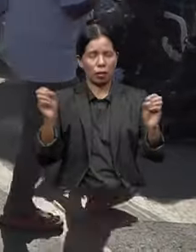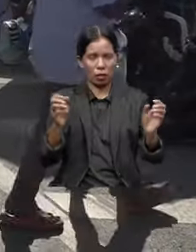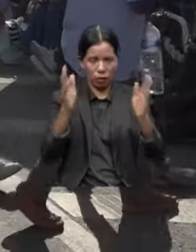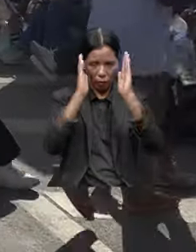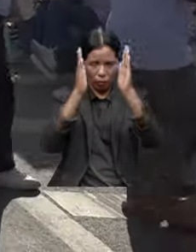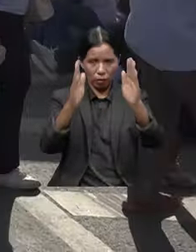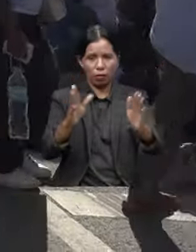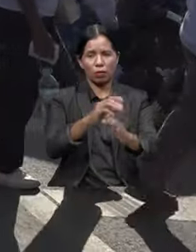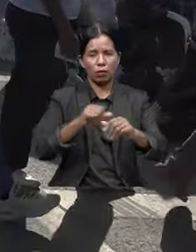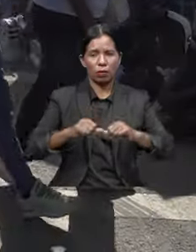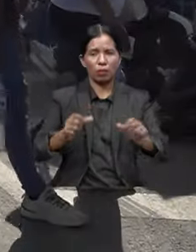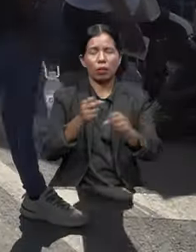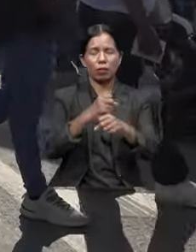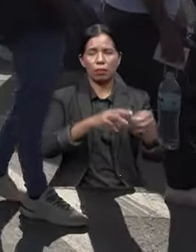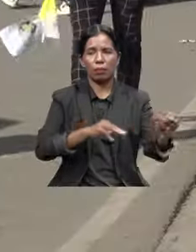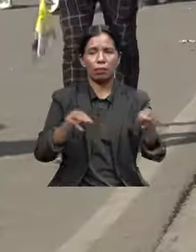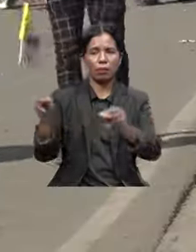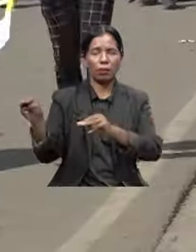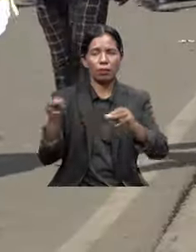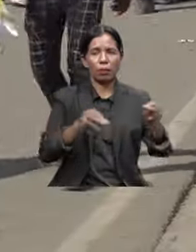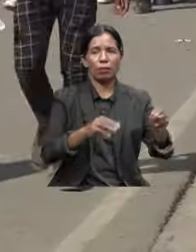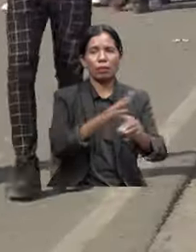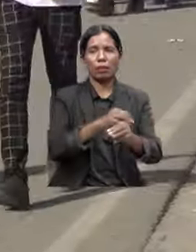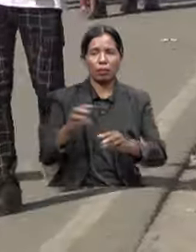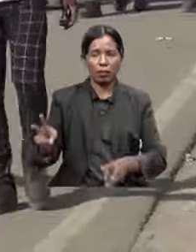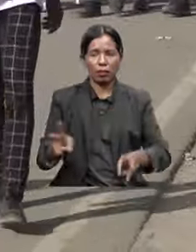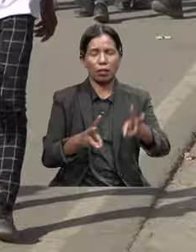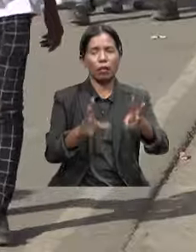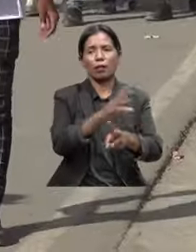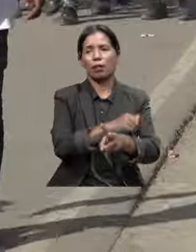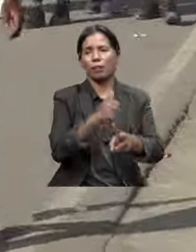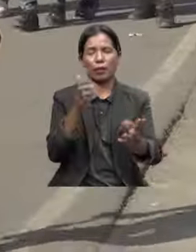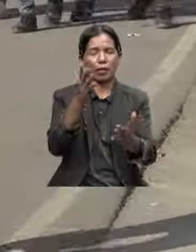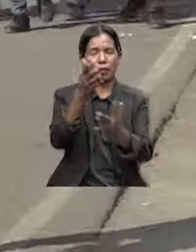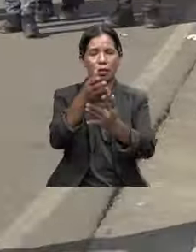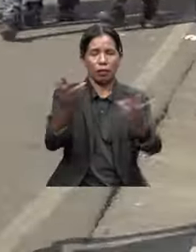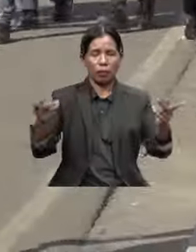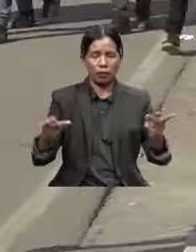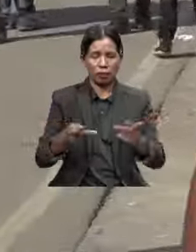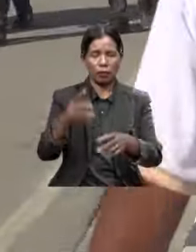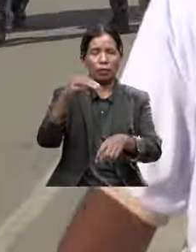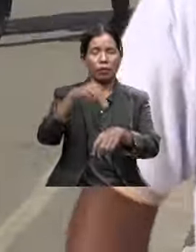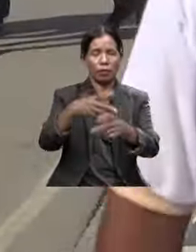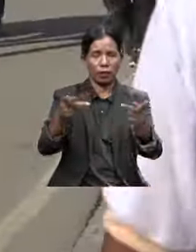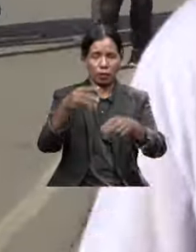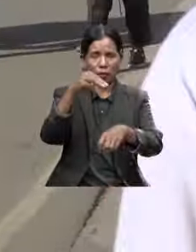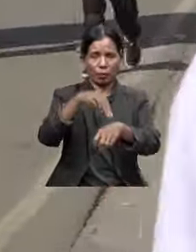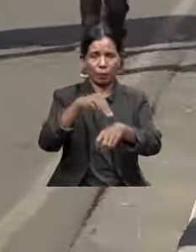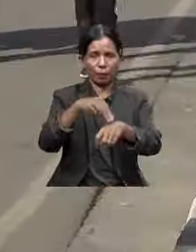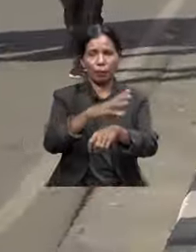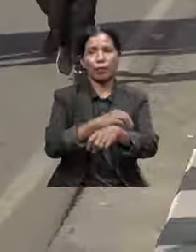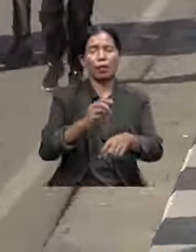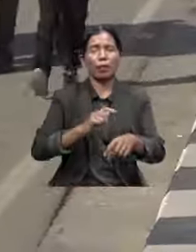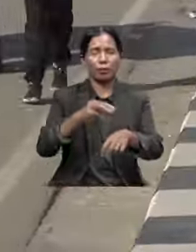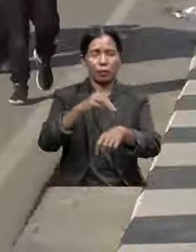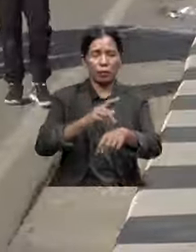atenção onde continua halo movimento ba mai e a estrada nini, no balun latama e a fat in concentração ba missa. E a missa Etacitolo